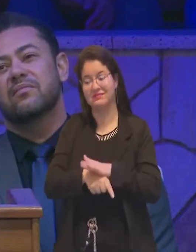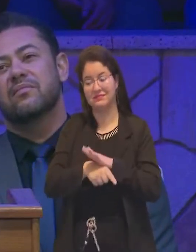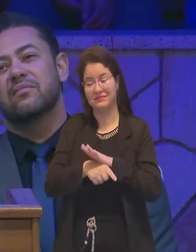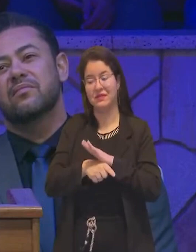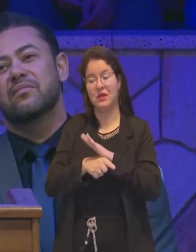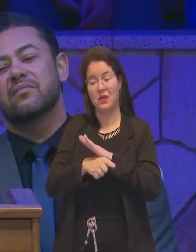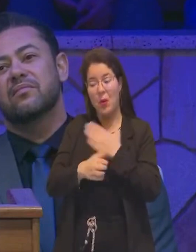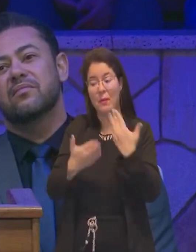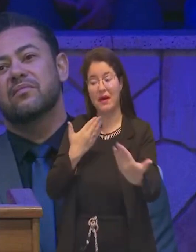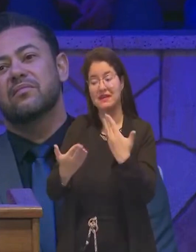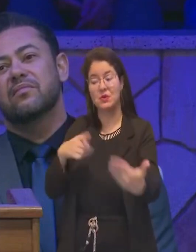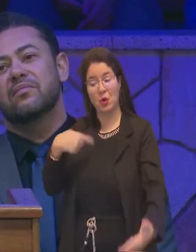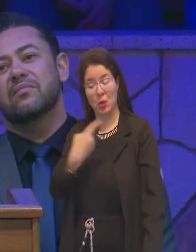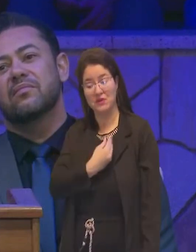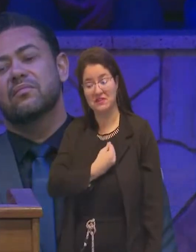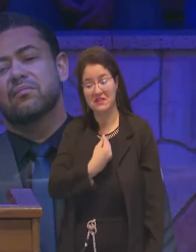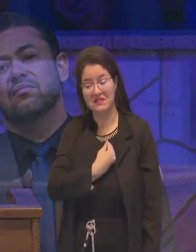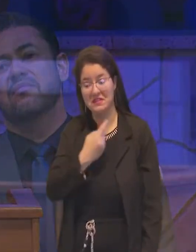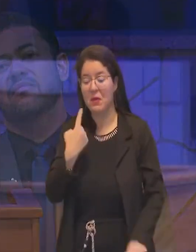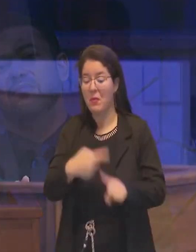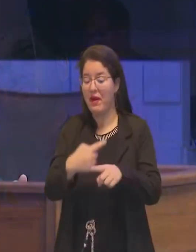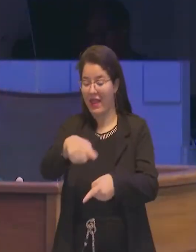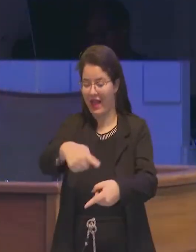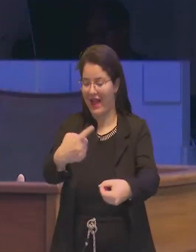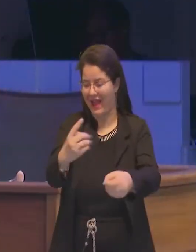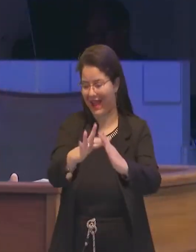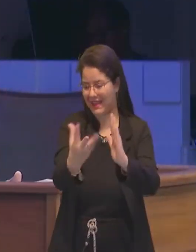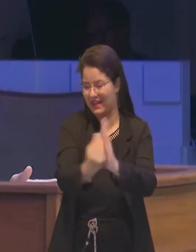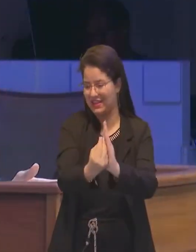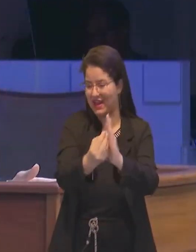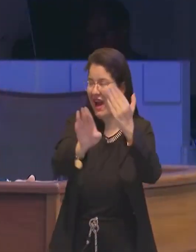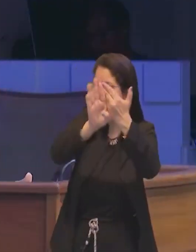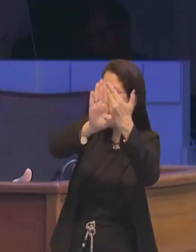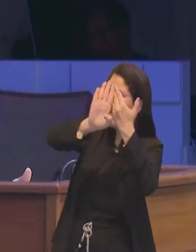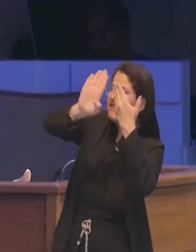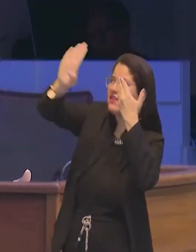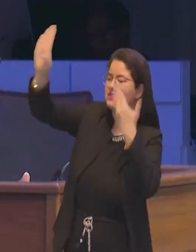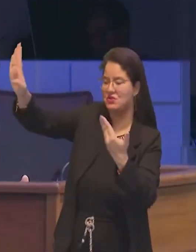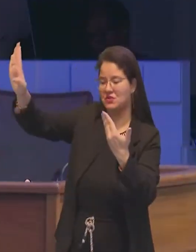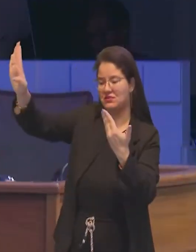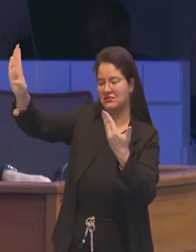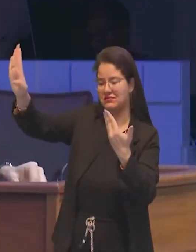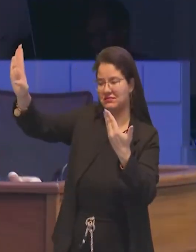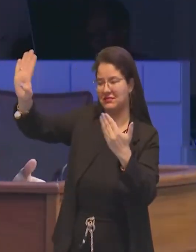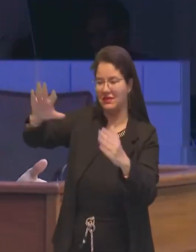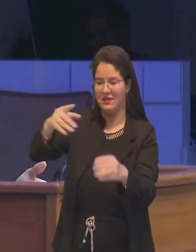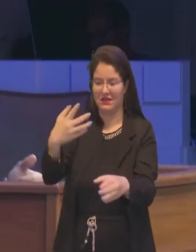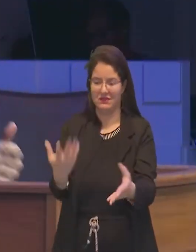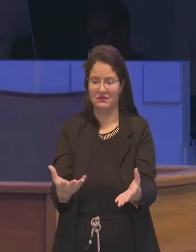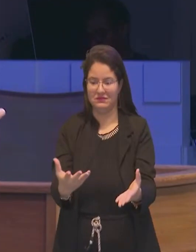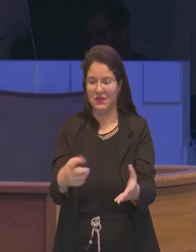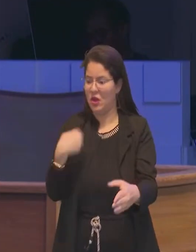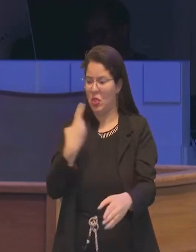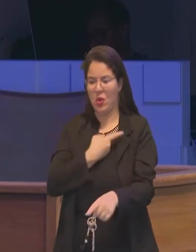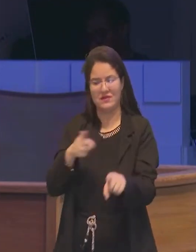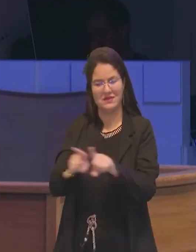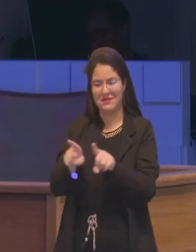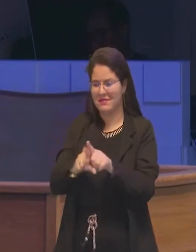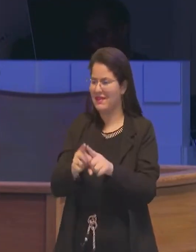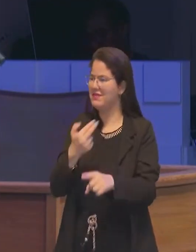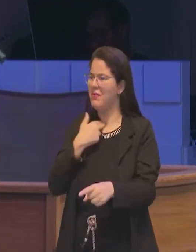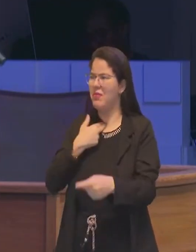se afastado do seu primeiro amor. E essa não é a igreja que Éfeso devia ser, tampouco é a igreja que nós